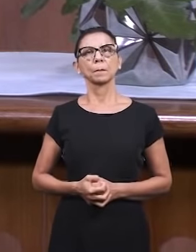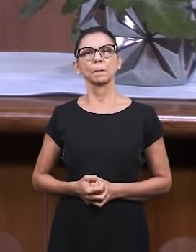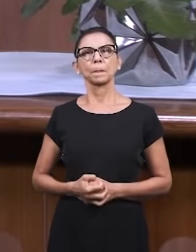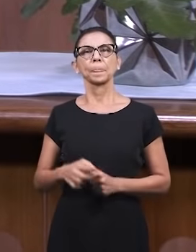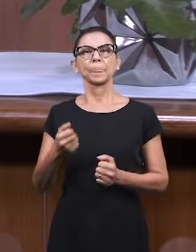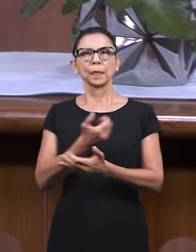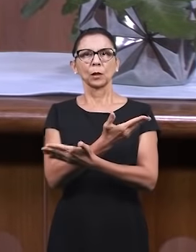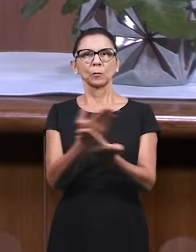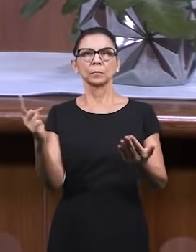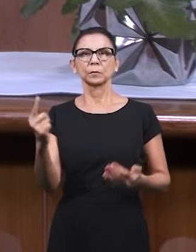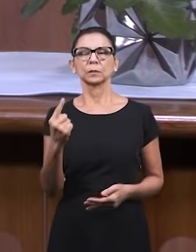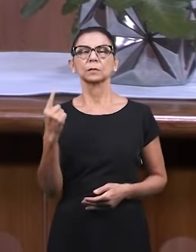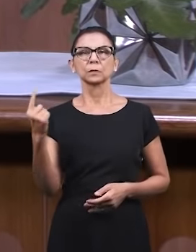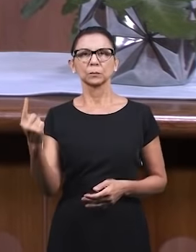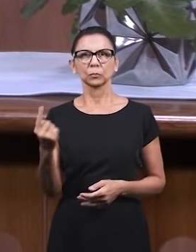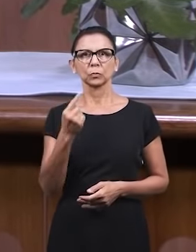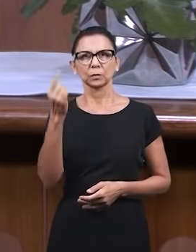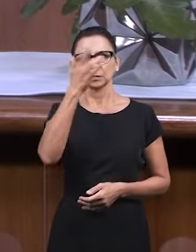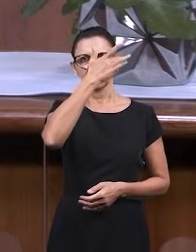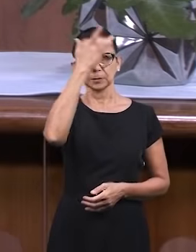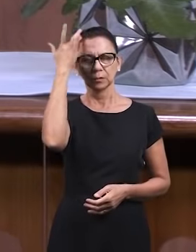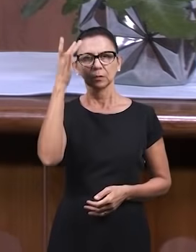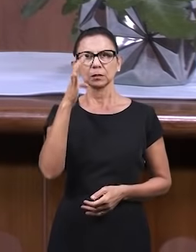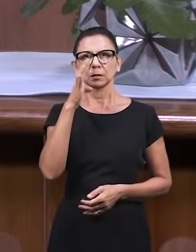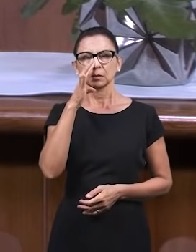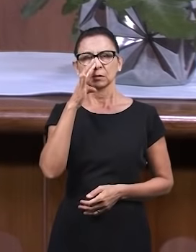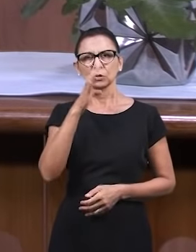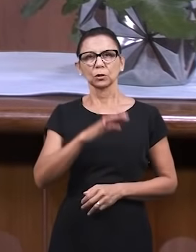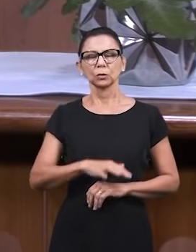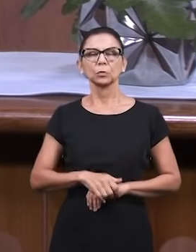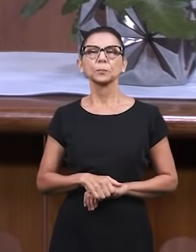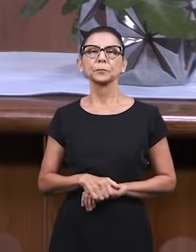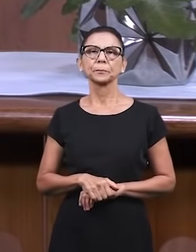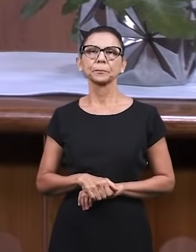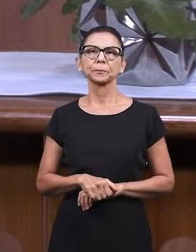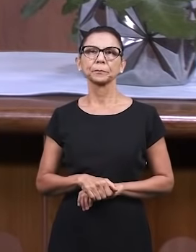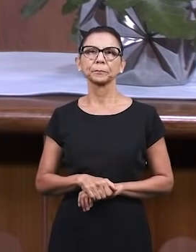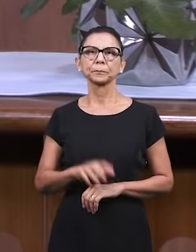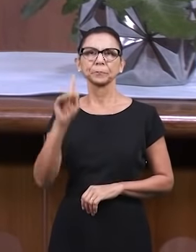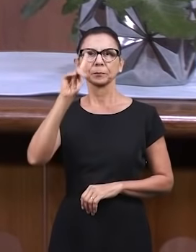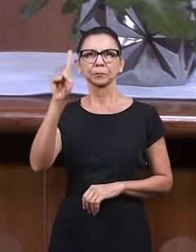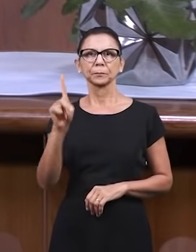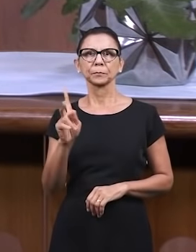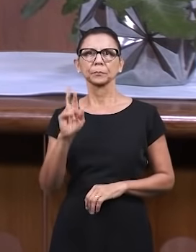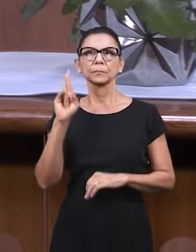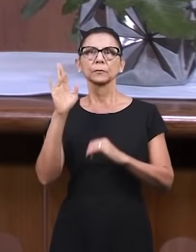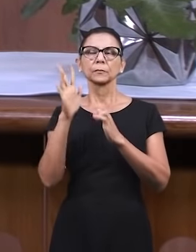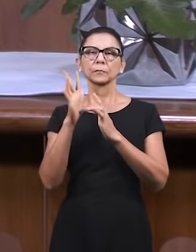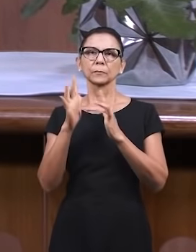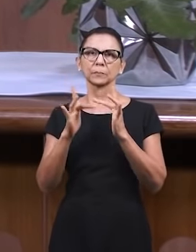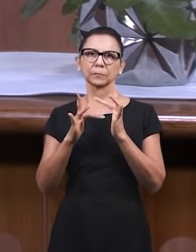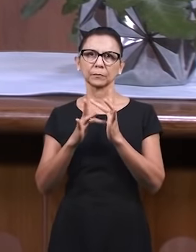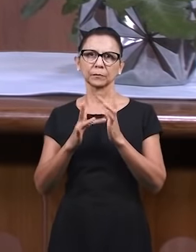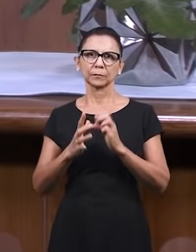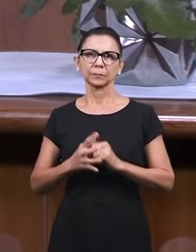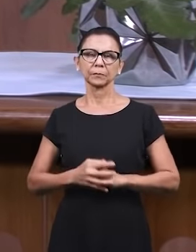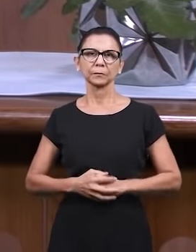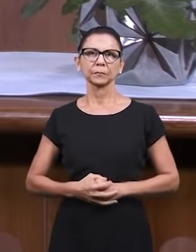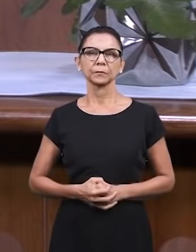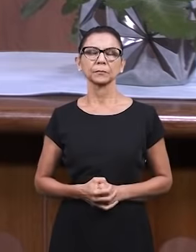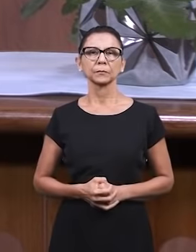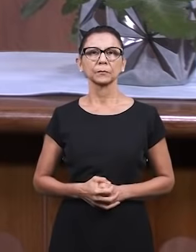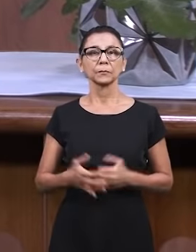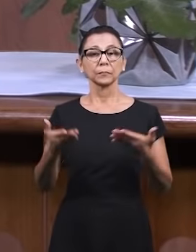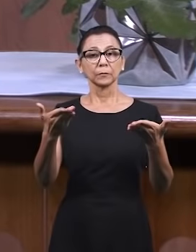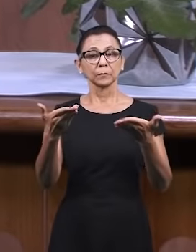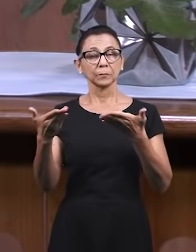Cumprimento a todos que estão conosco aqui neste culto com a paz do Senhor Jesus. Eu vou